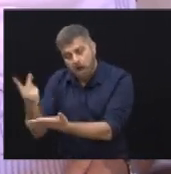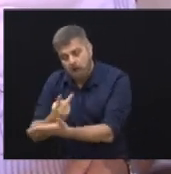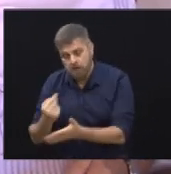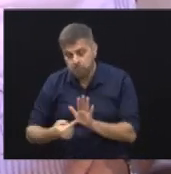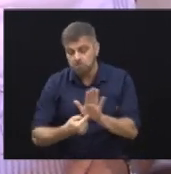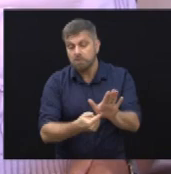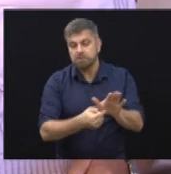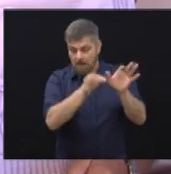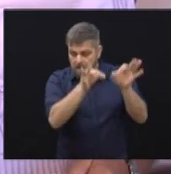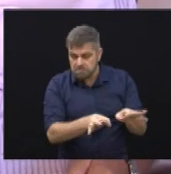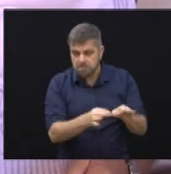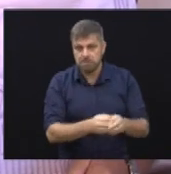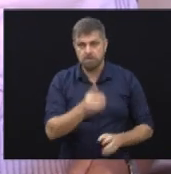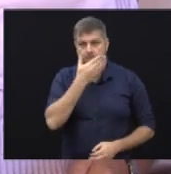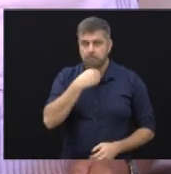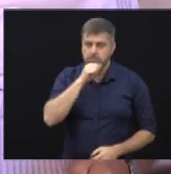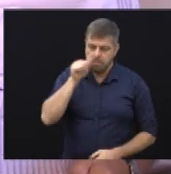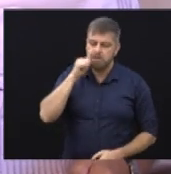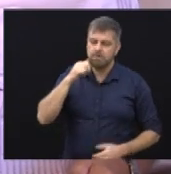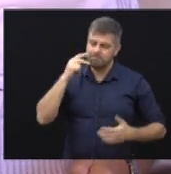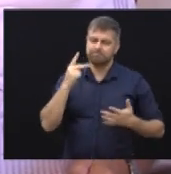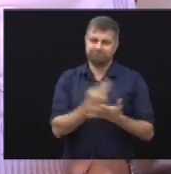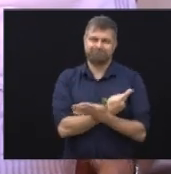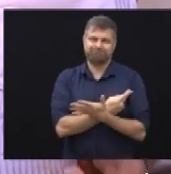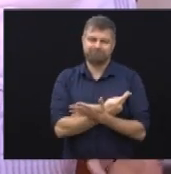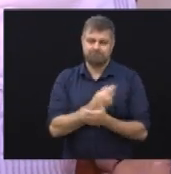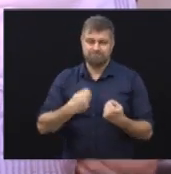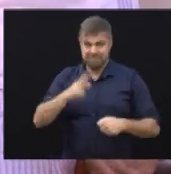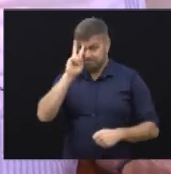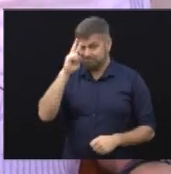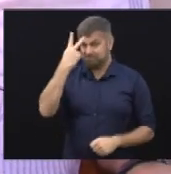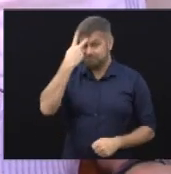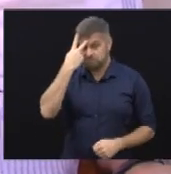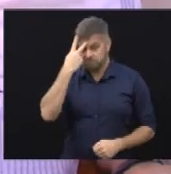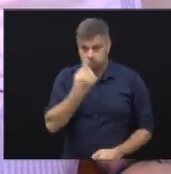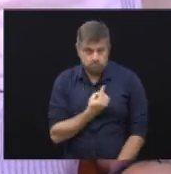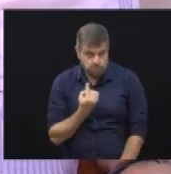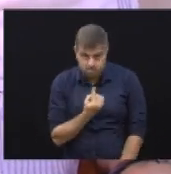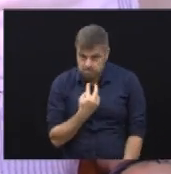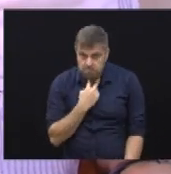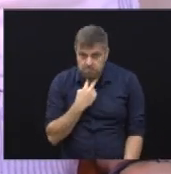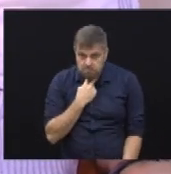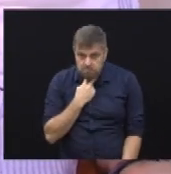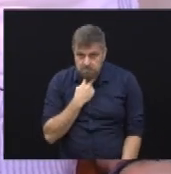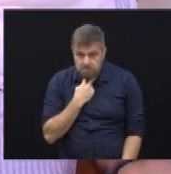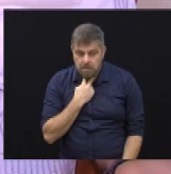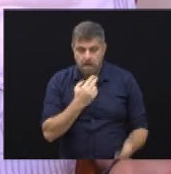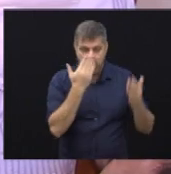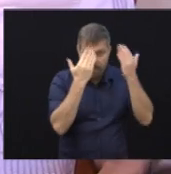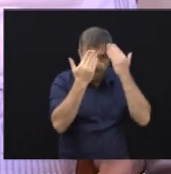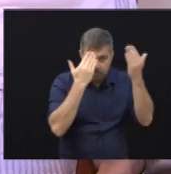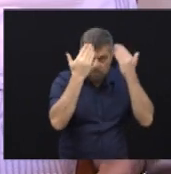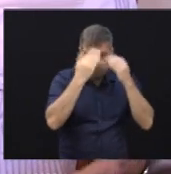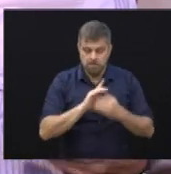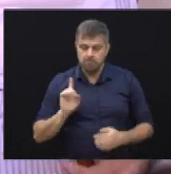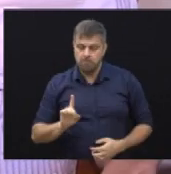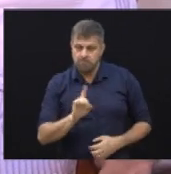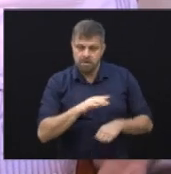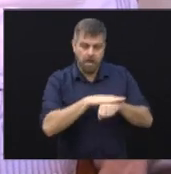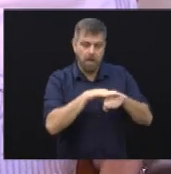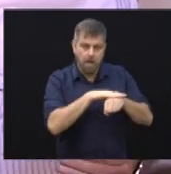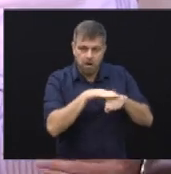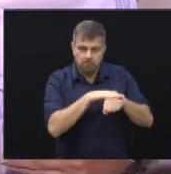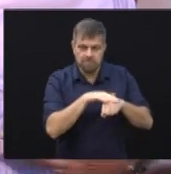Então, esses pais estão equivocados. E eles deveriam, se não conseguem sozinhos, procurar um profissional que